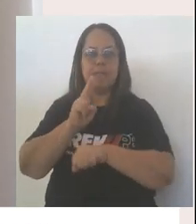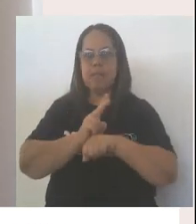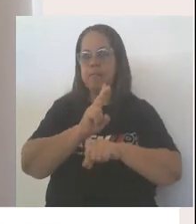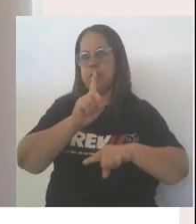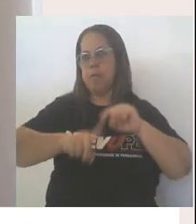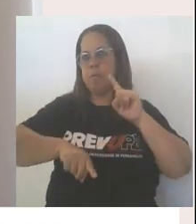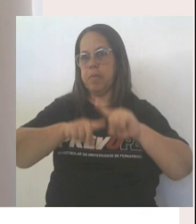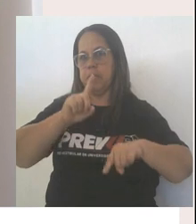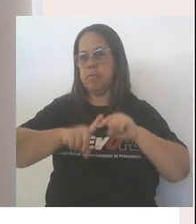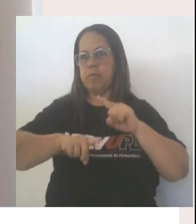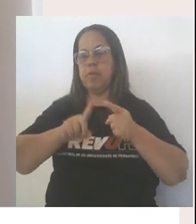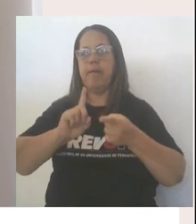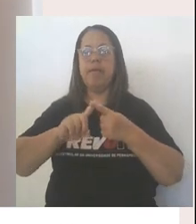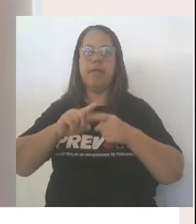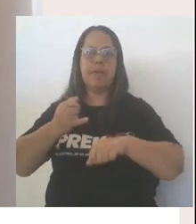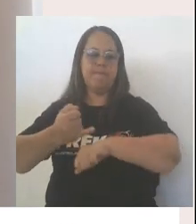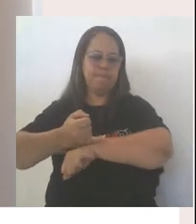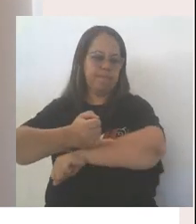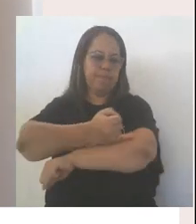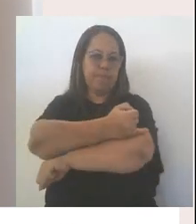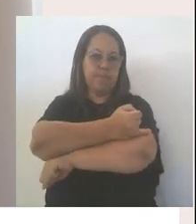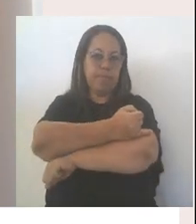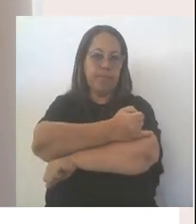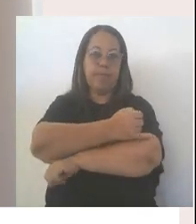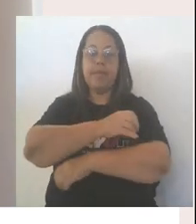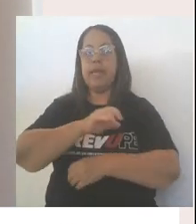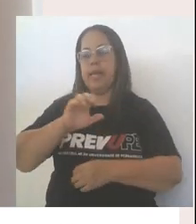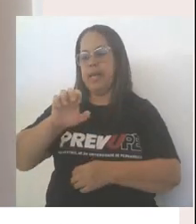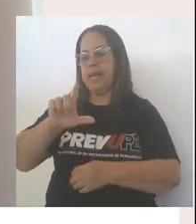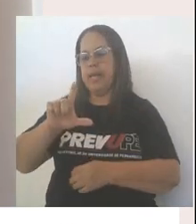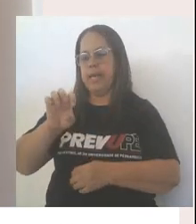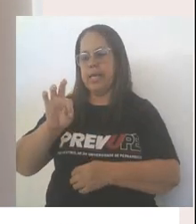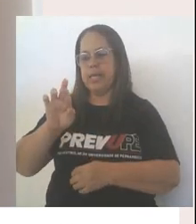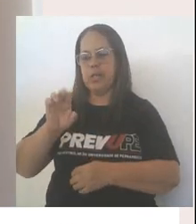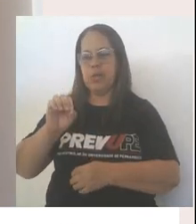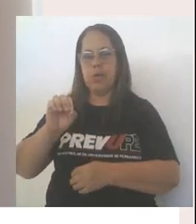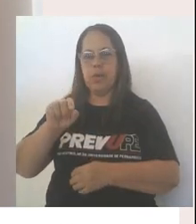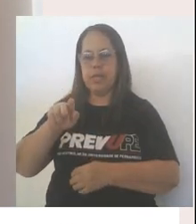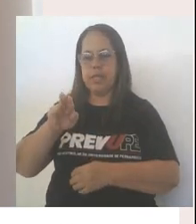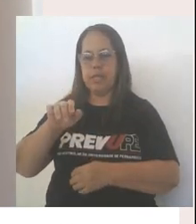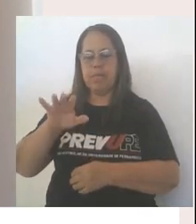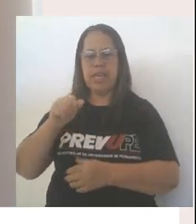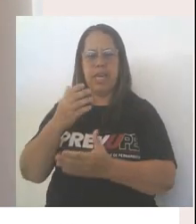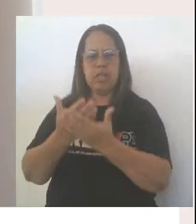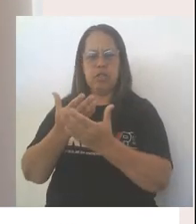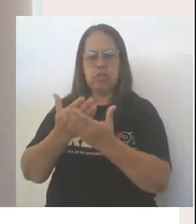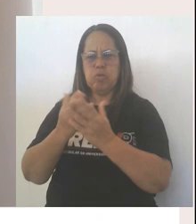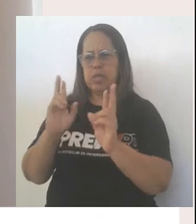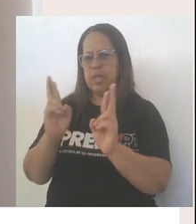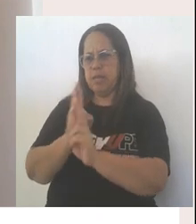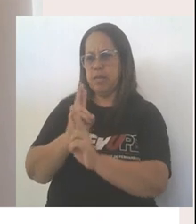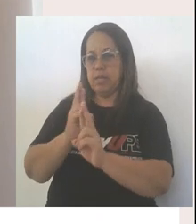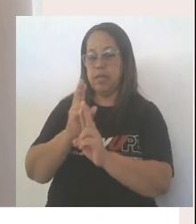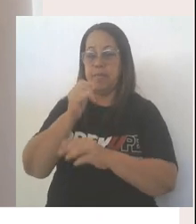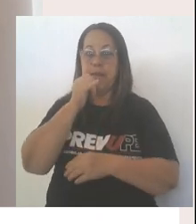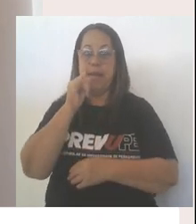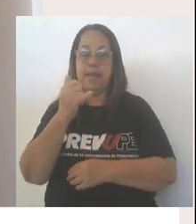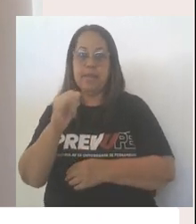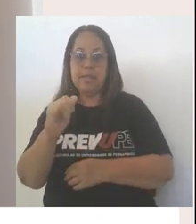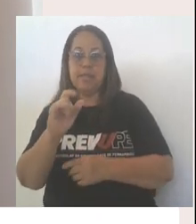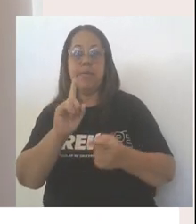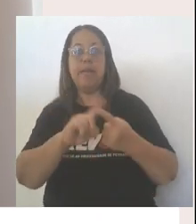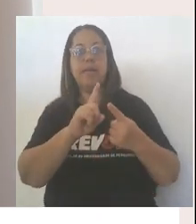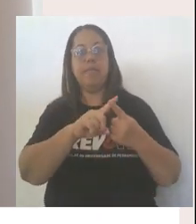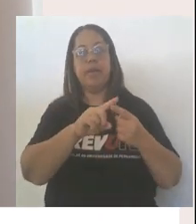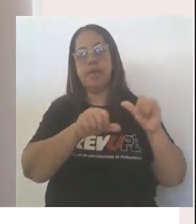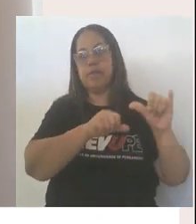objetos e infraestruturas. A eletroquímica é um ramo da química que estuda as relações entre a eletricidade e as